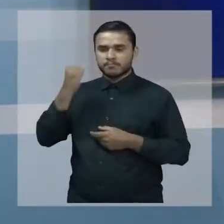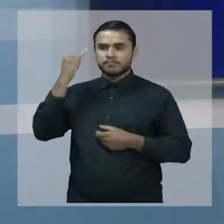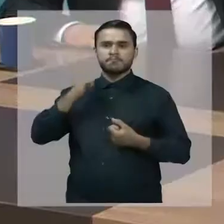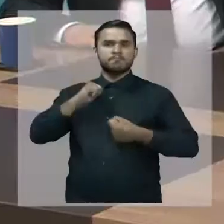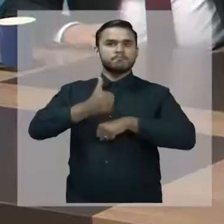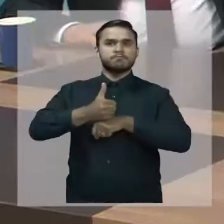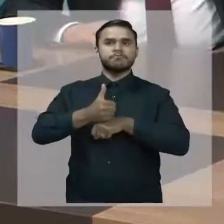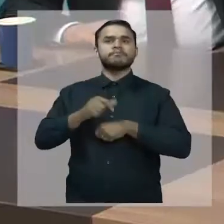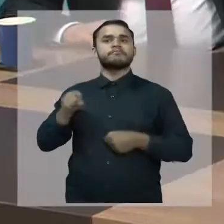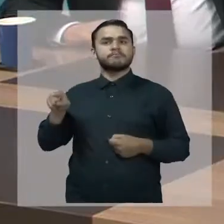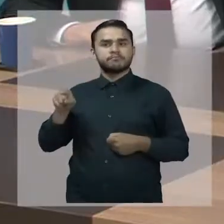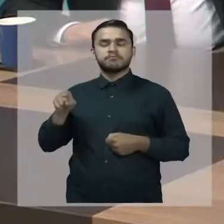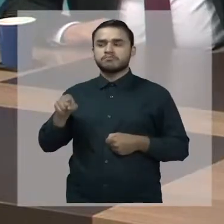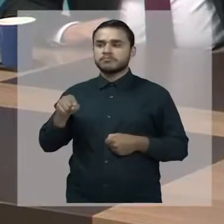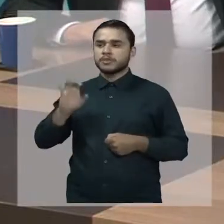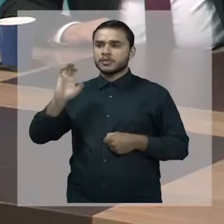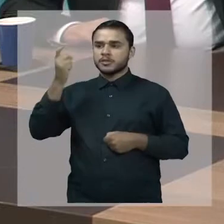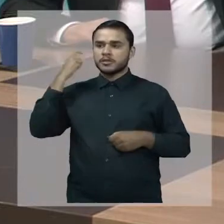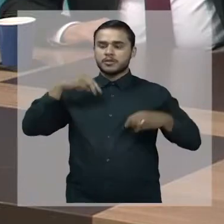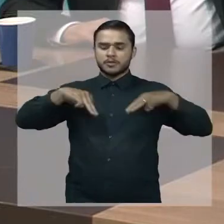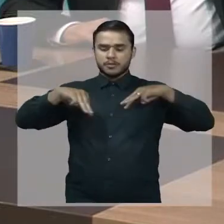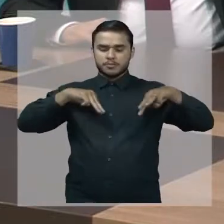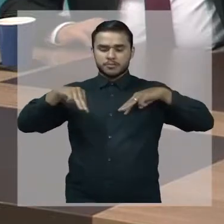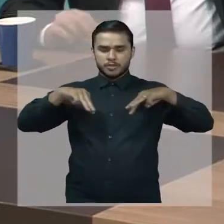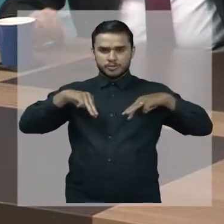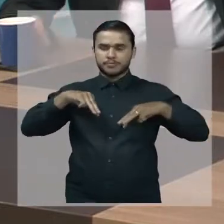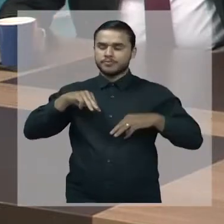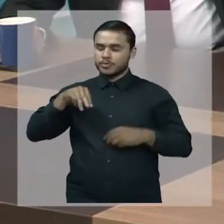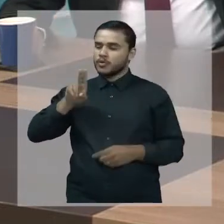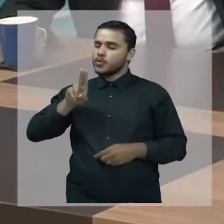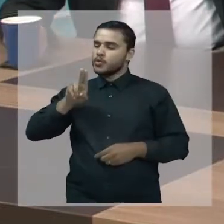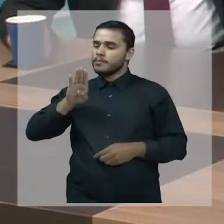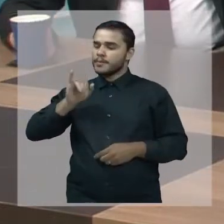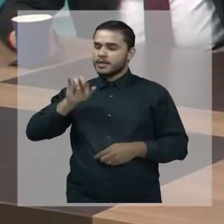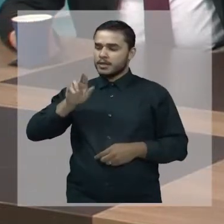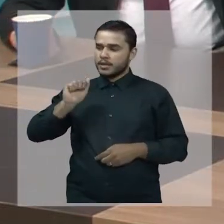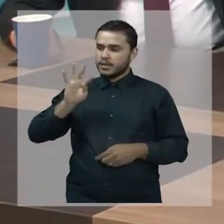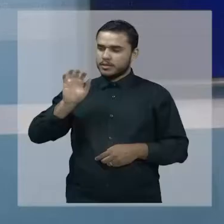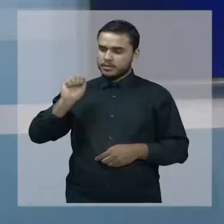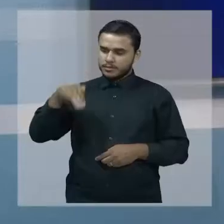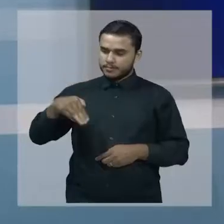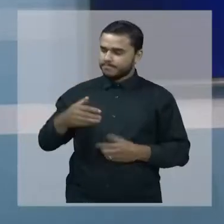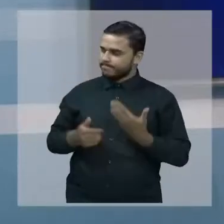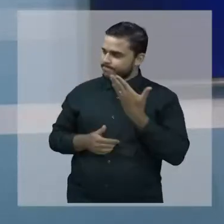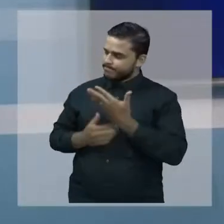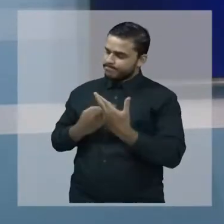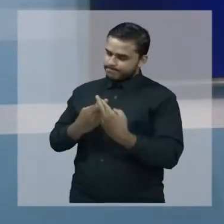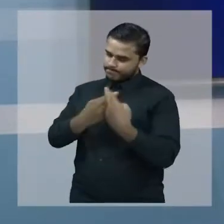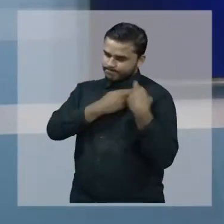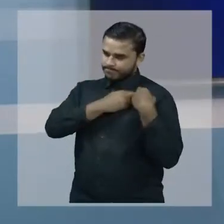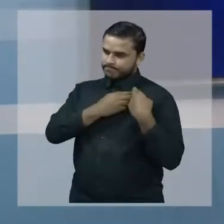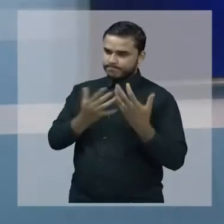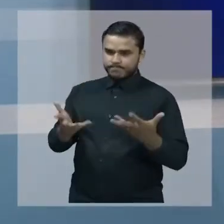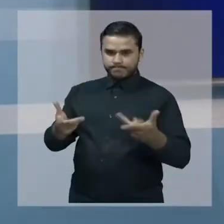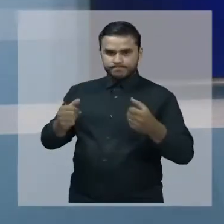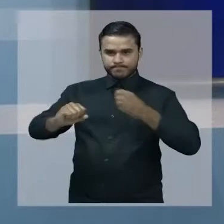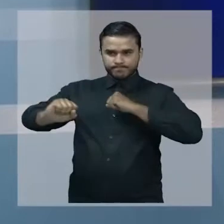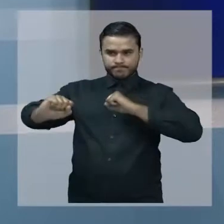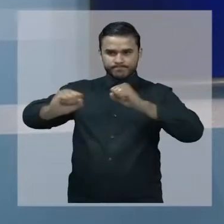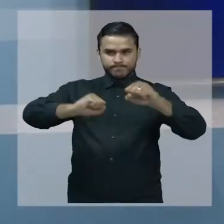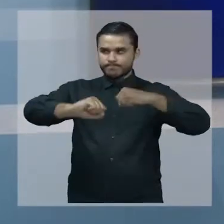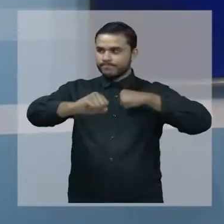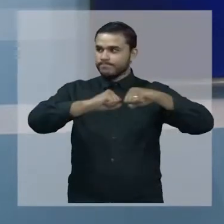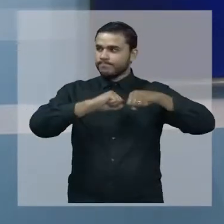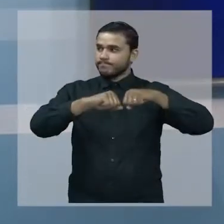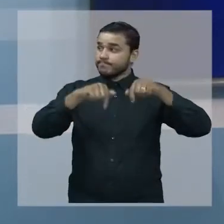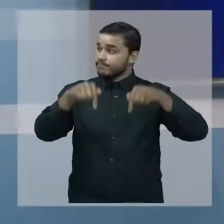exerceu as funções mais importantes nessa república, que é o ex-ministro Biratã Aguiar, e vimos quão